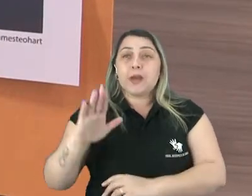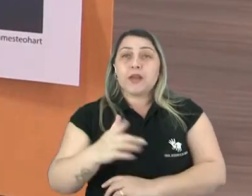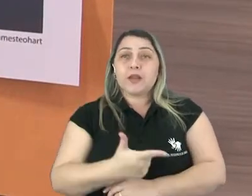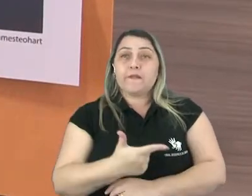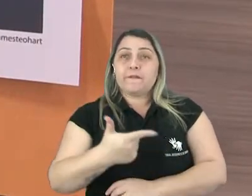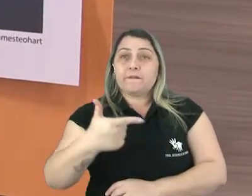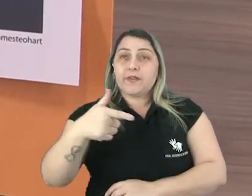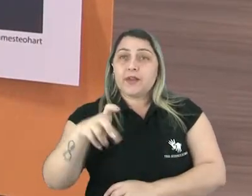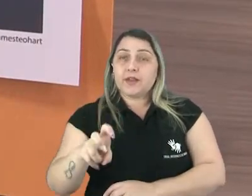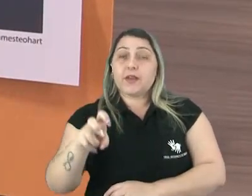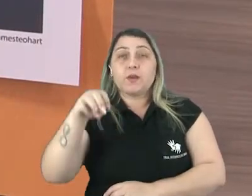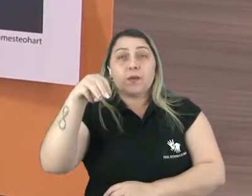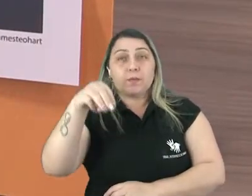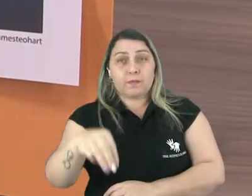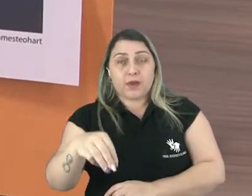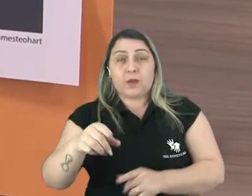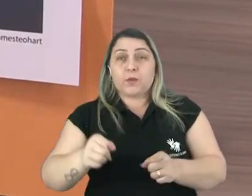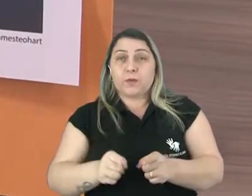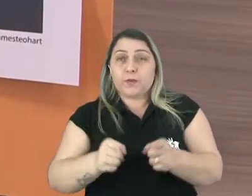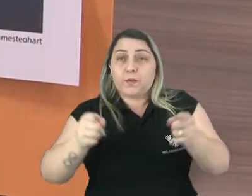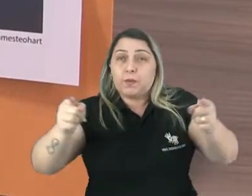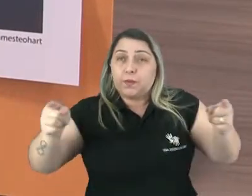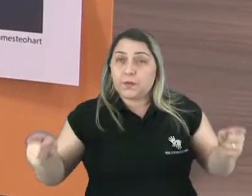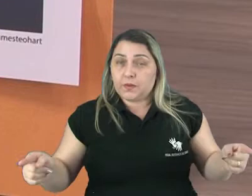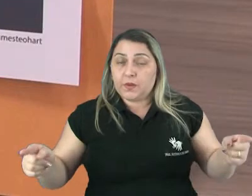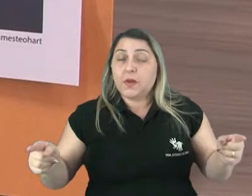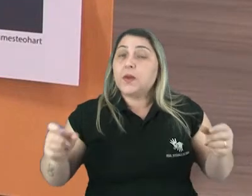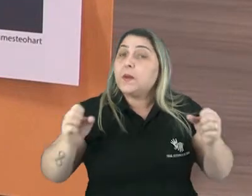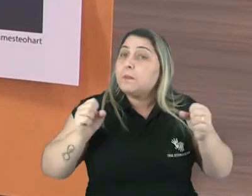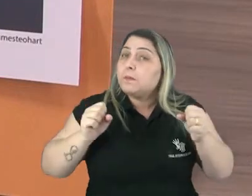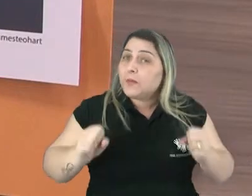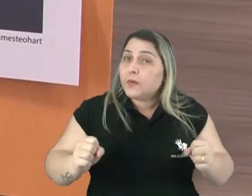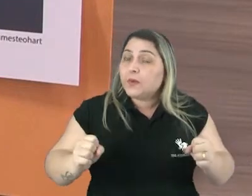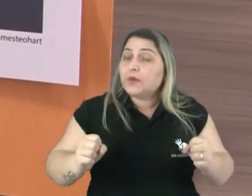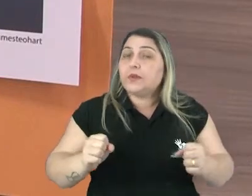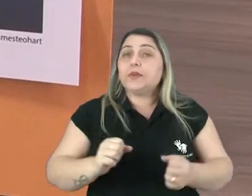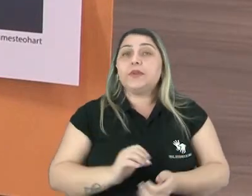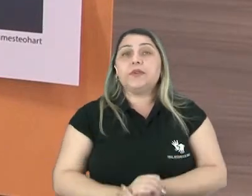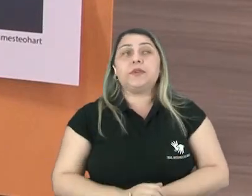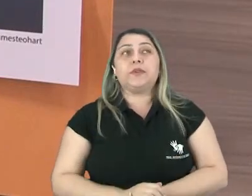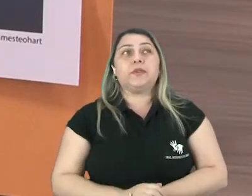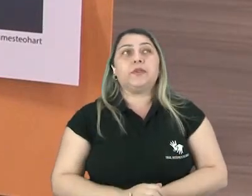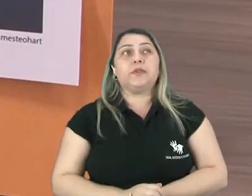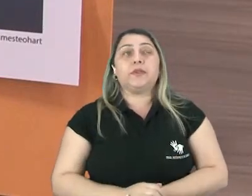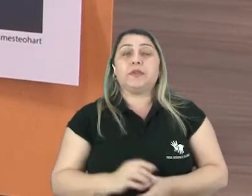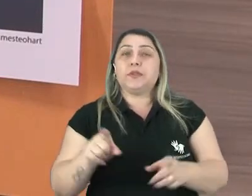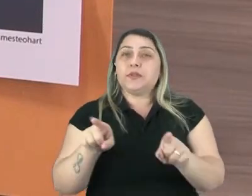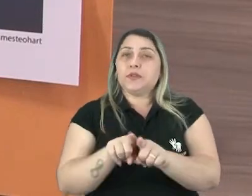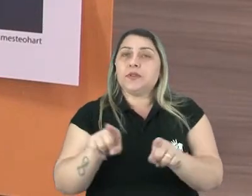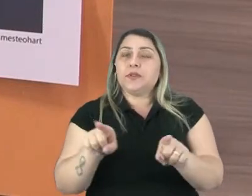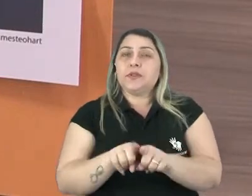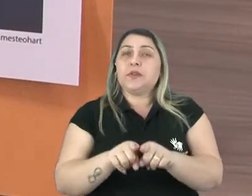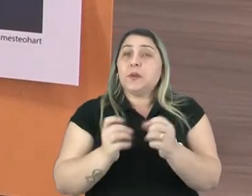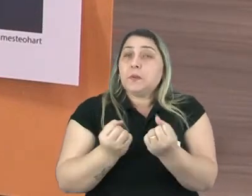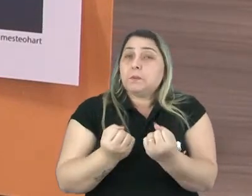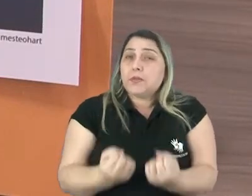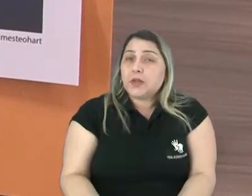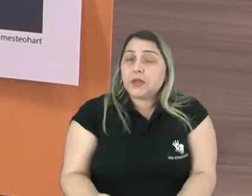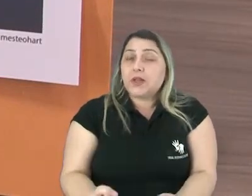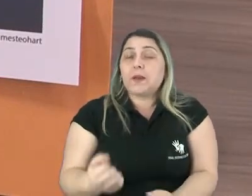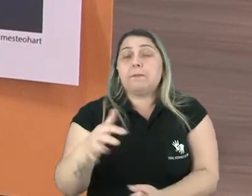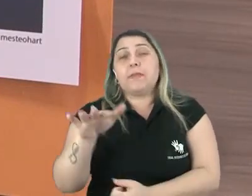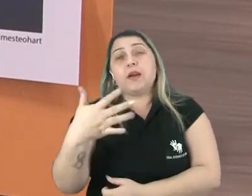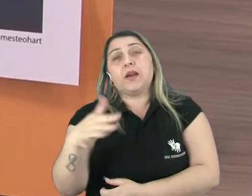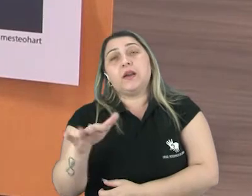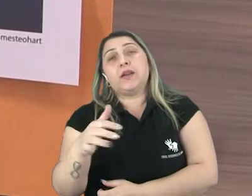de 25 metros de comprimento e ela pode chegar também a pesar